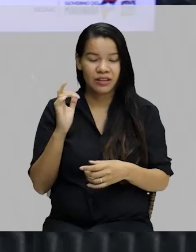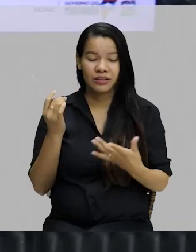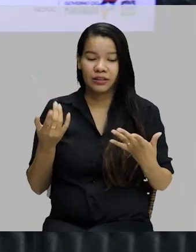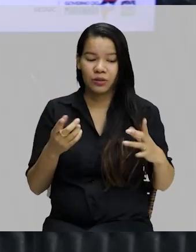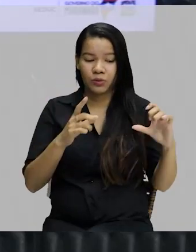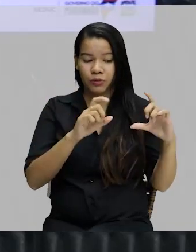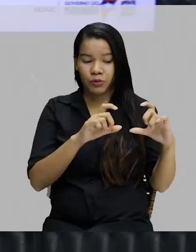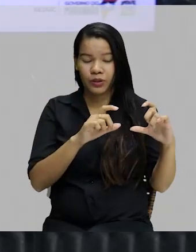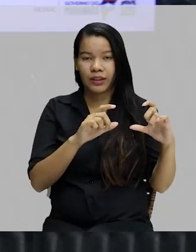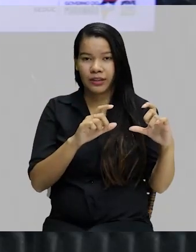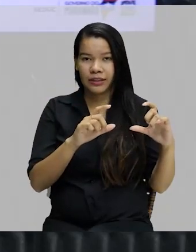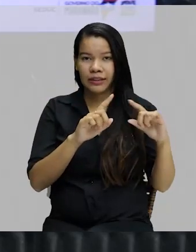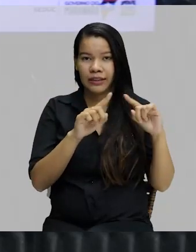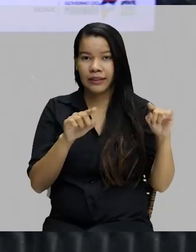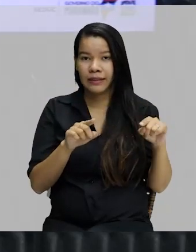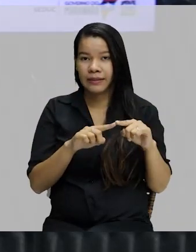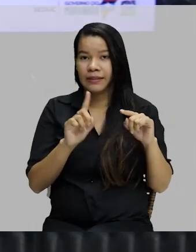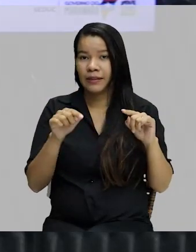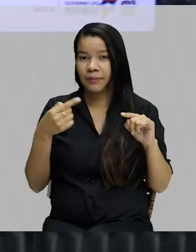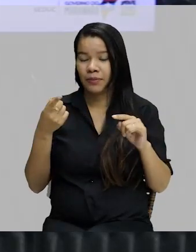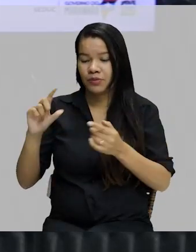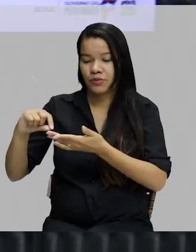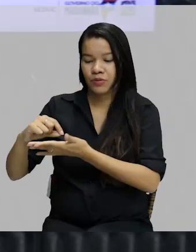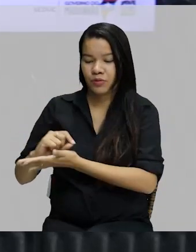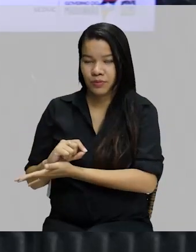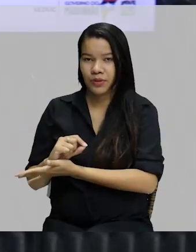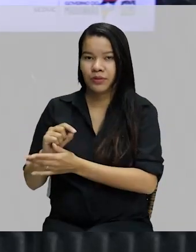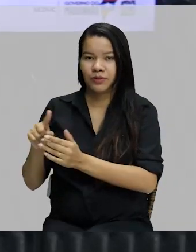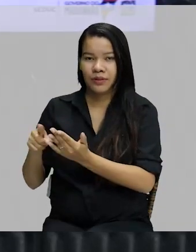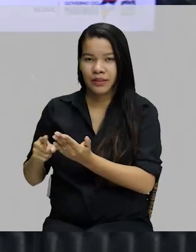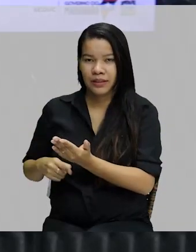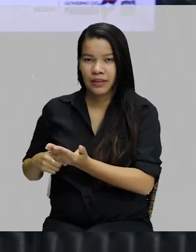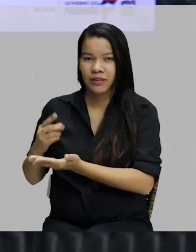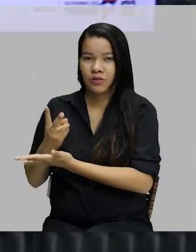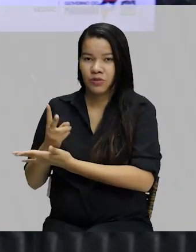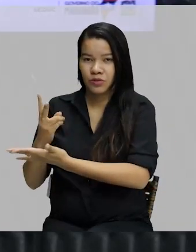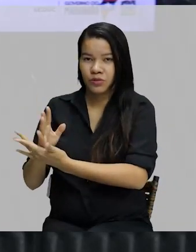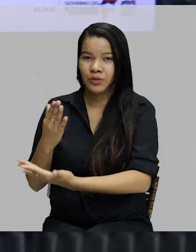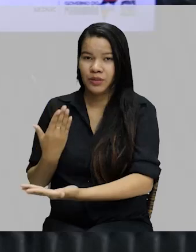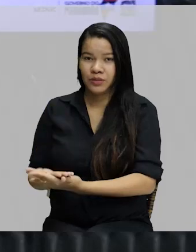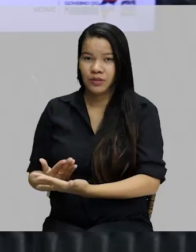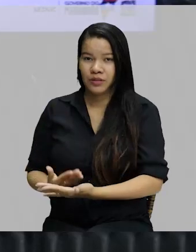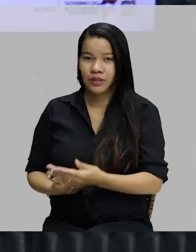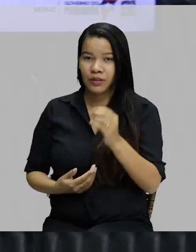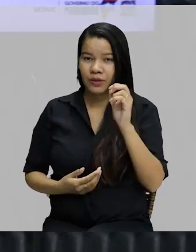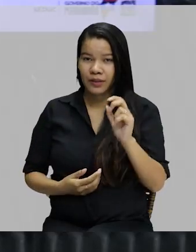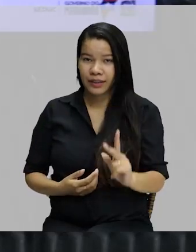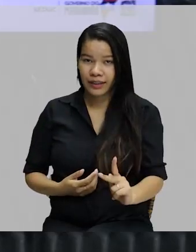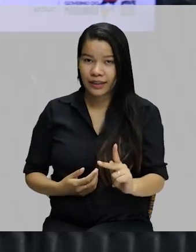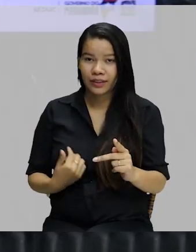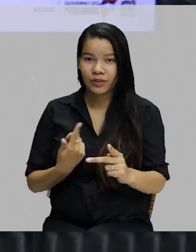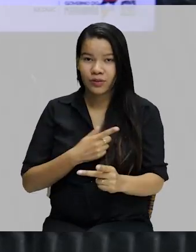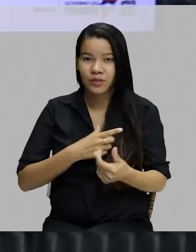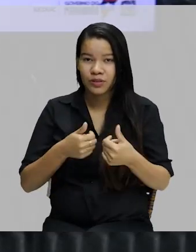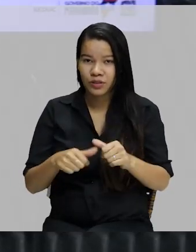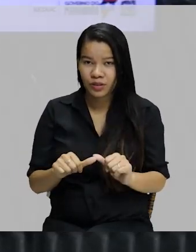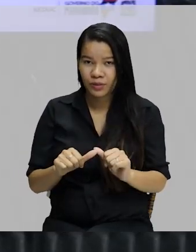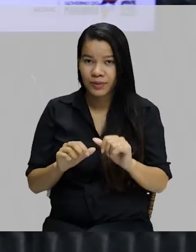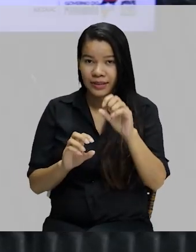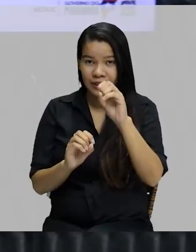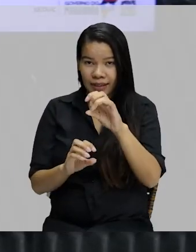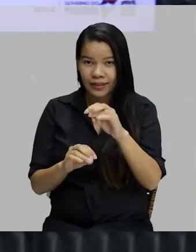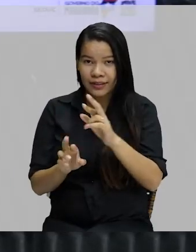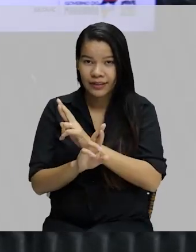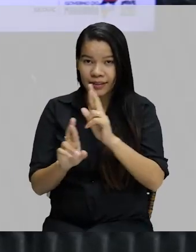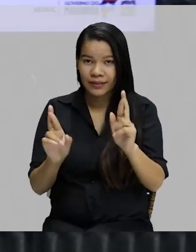essas informações para o seu caderno para você continuar com os seus estudos. Beleza? Bom, estamos em uma série de aulas relacionadas